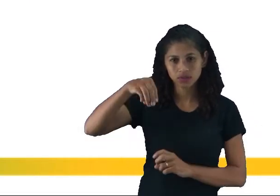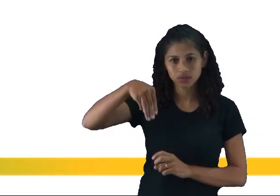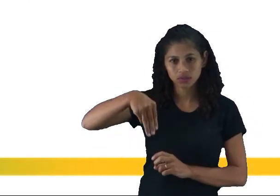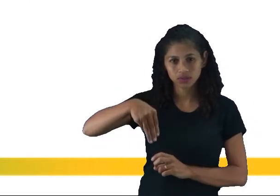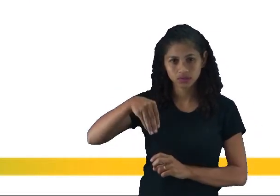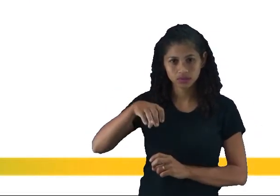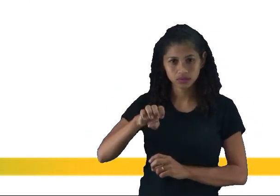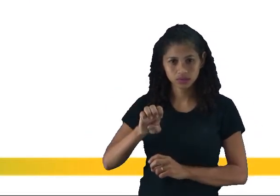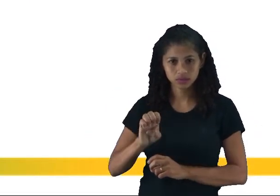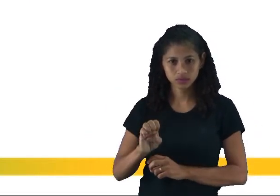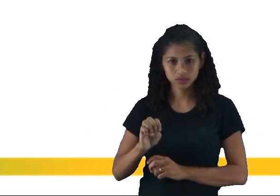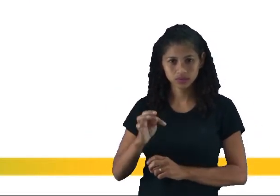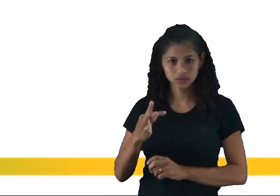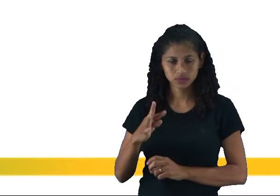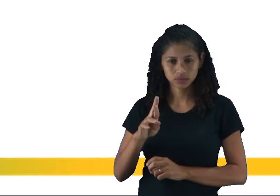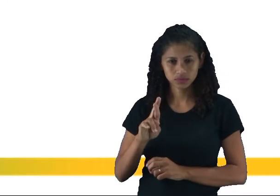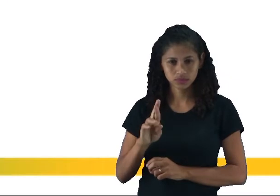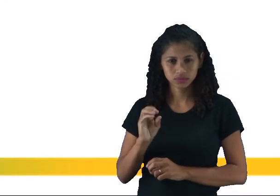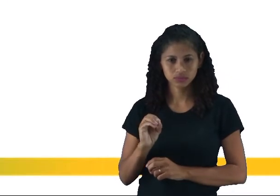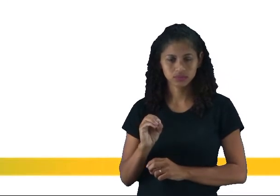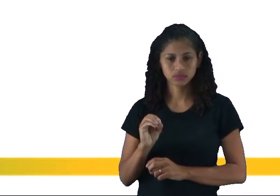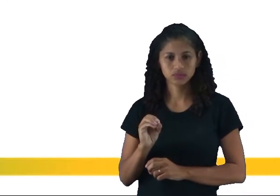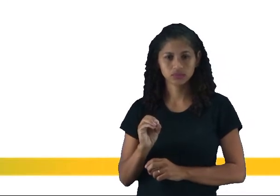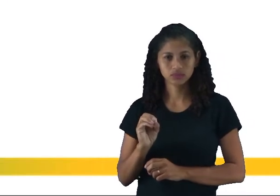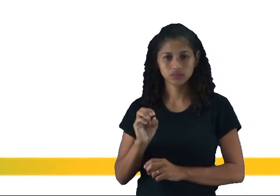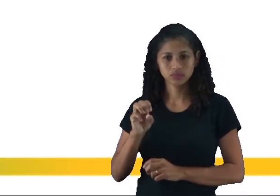pela letra M, certinho?